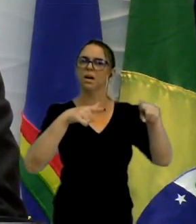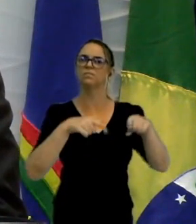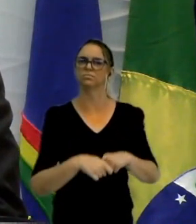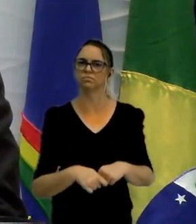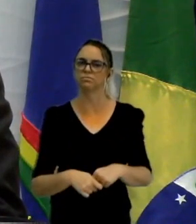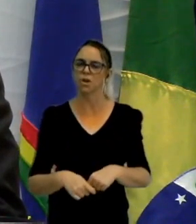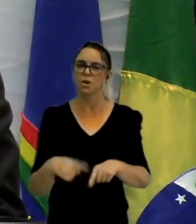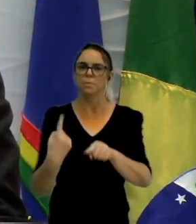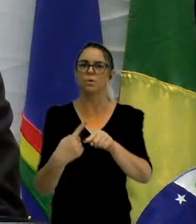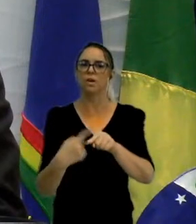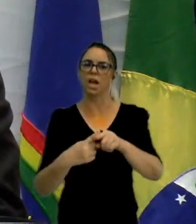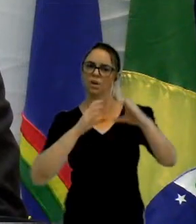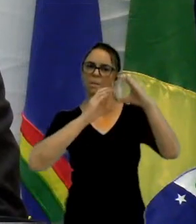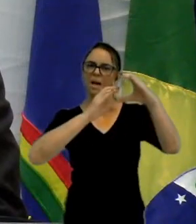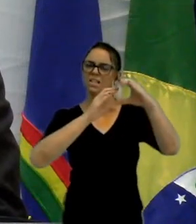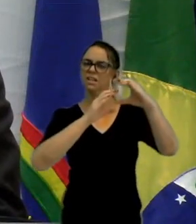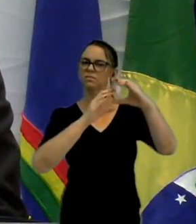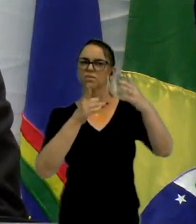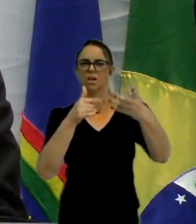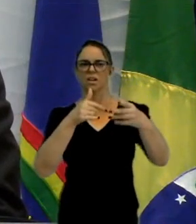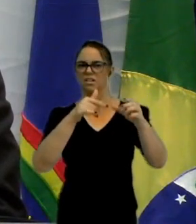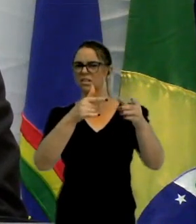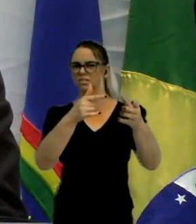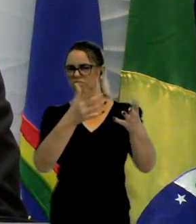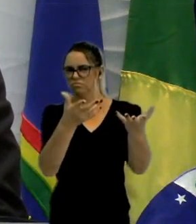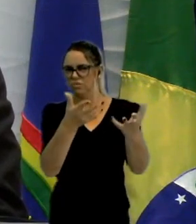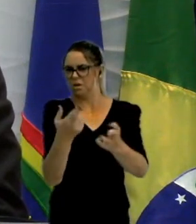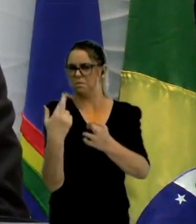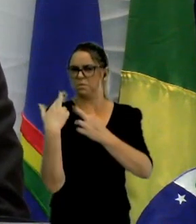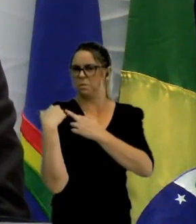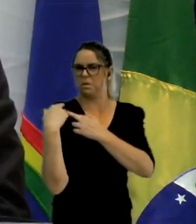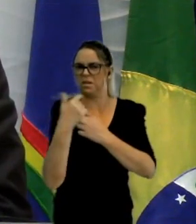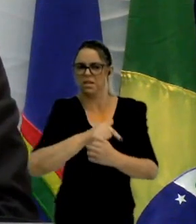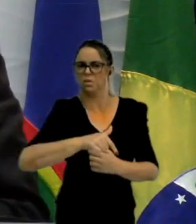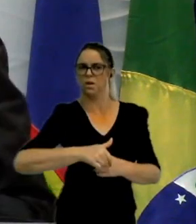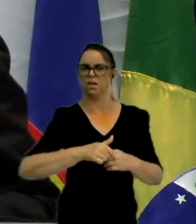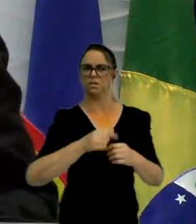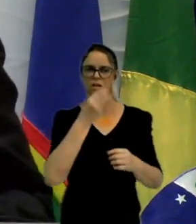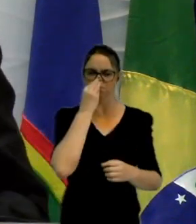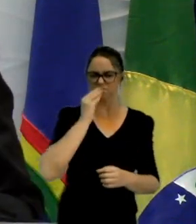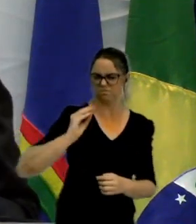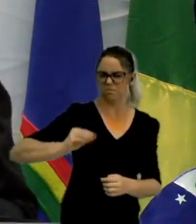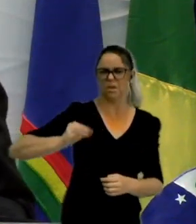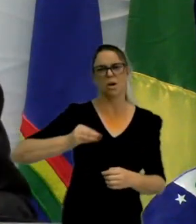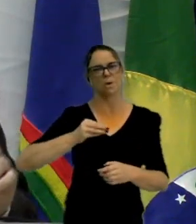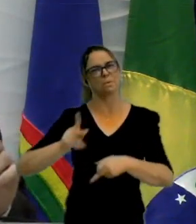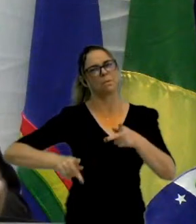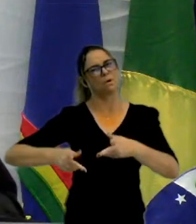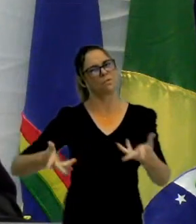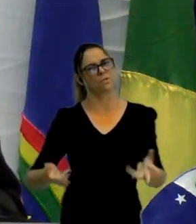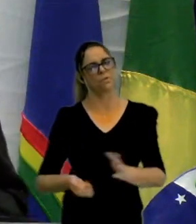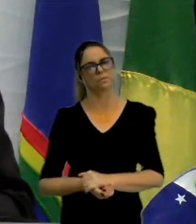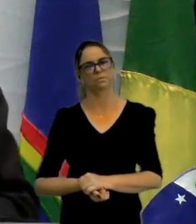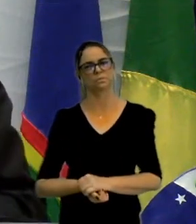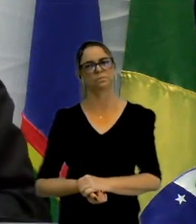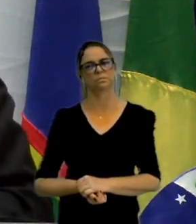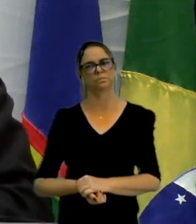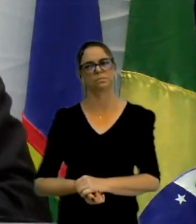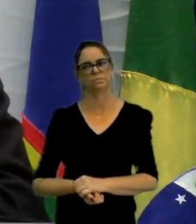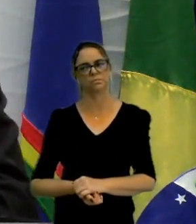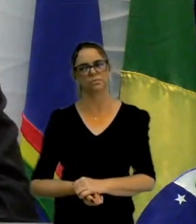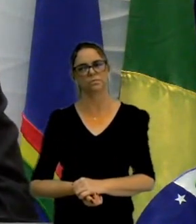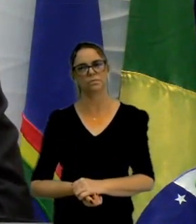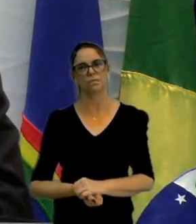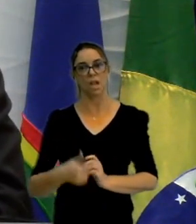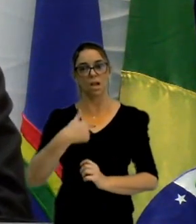com um mau caso no que diz respeito a abastecer água nas torneiras do nosso município. Então fica feito